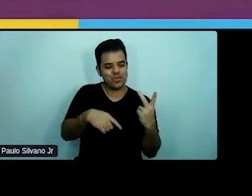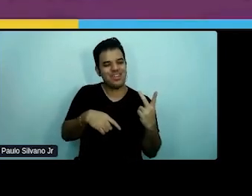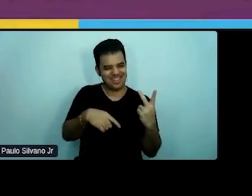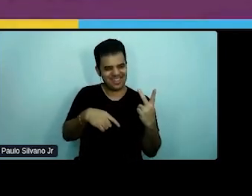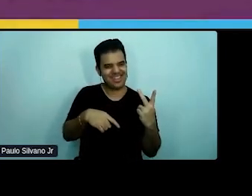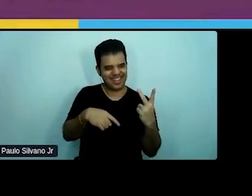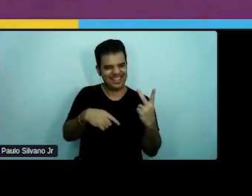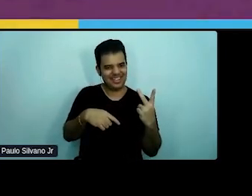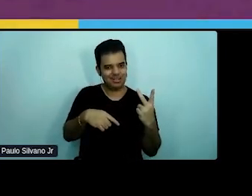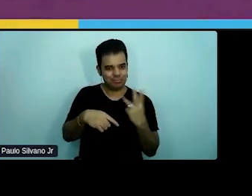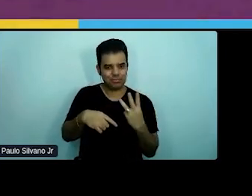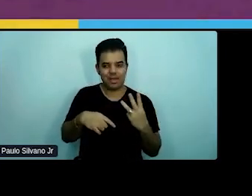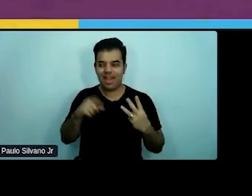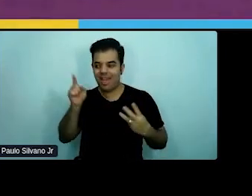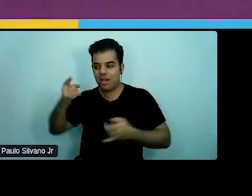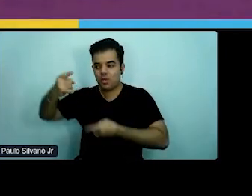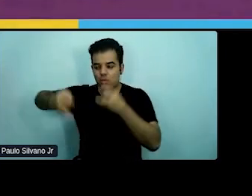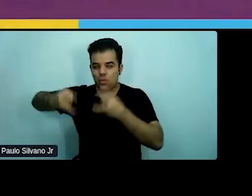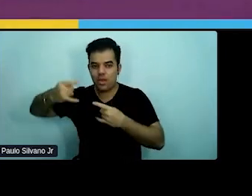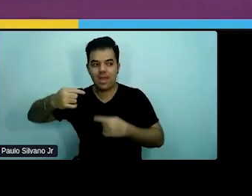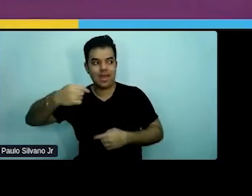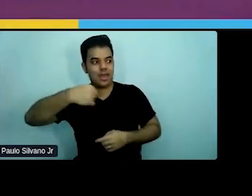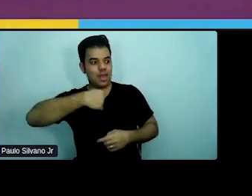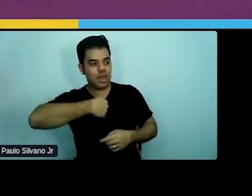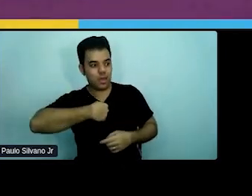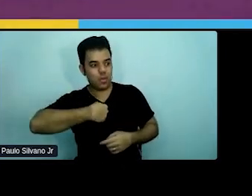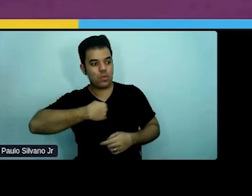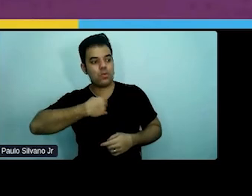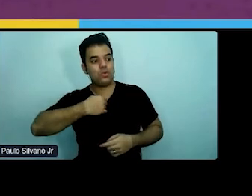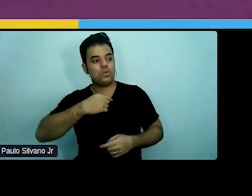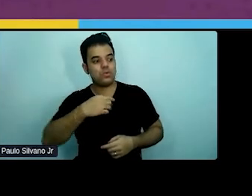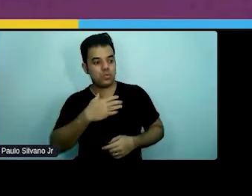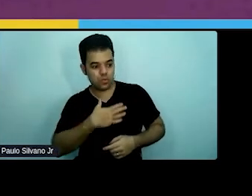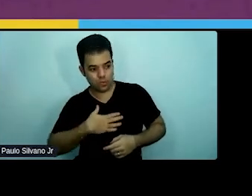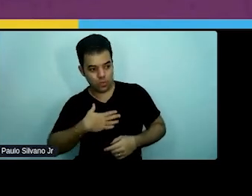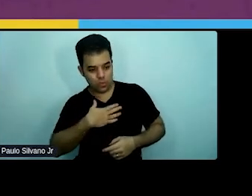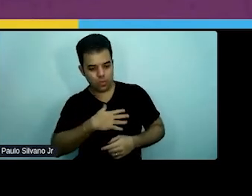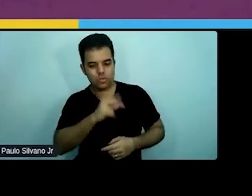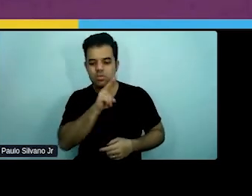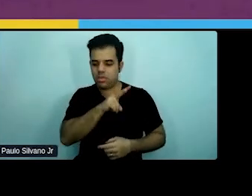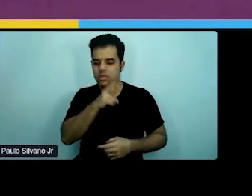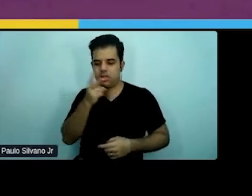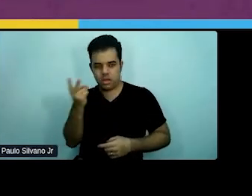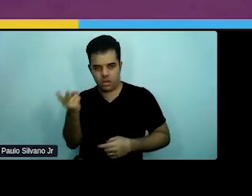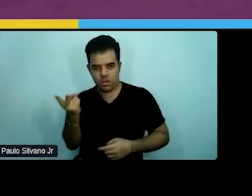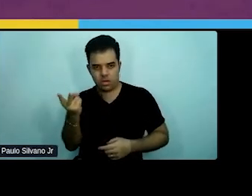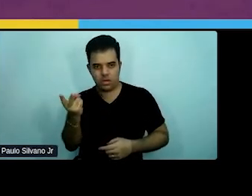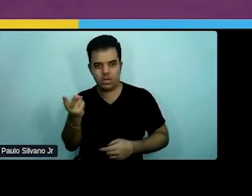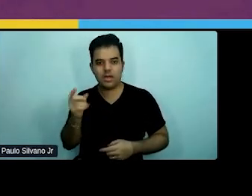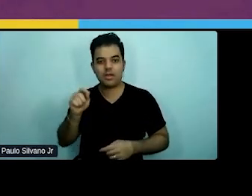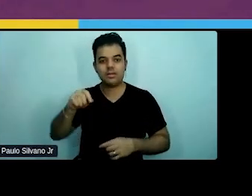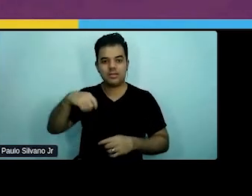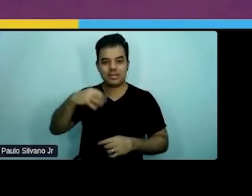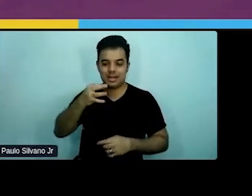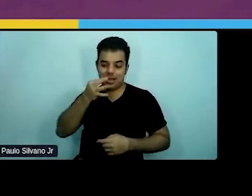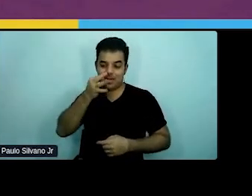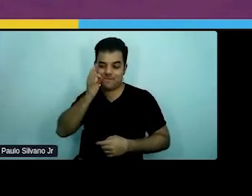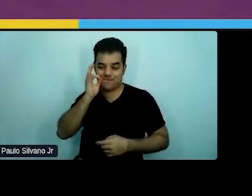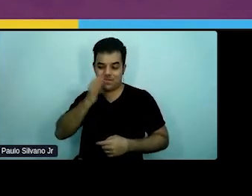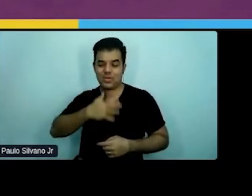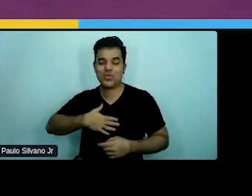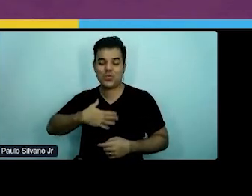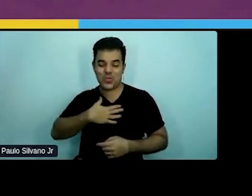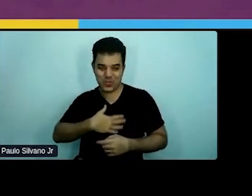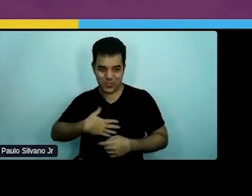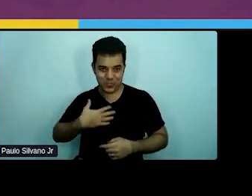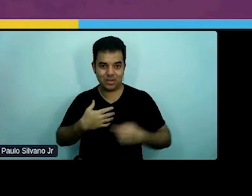né, a máquina aprendendo que eu gosto, estaria sendo traduzido para gostar, café, e no